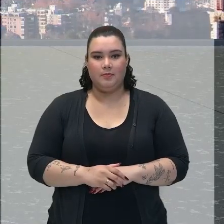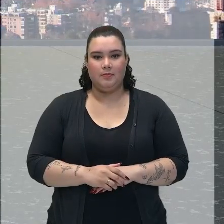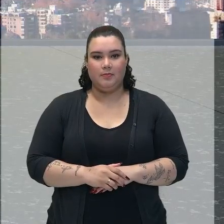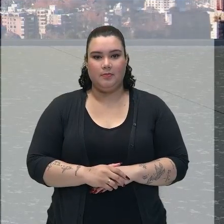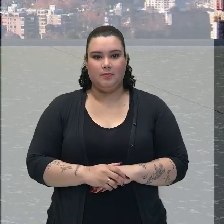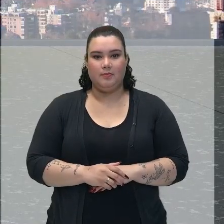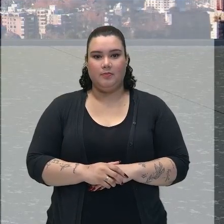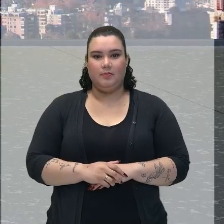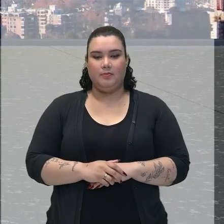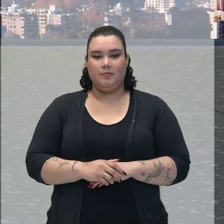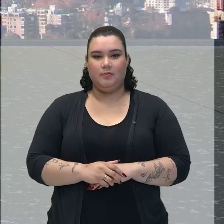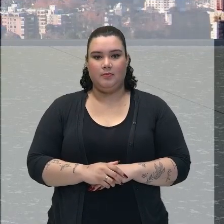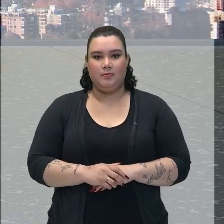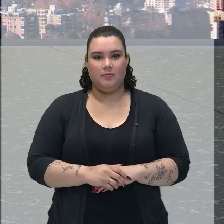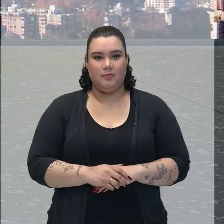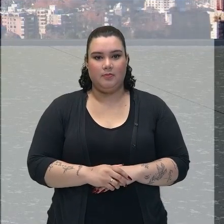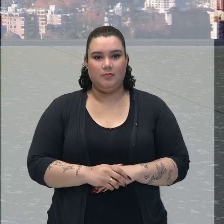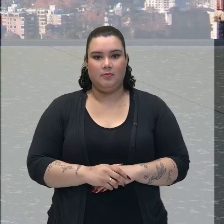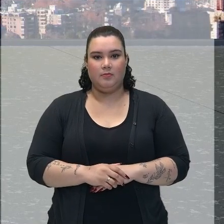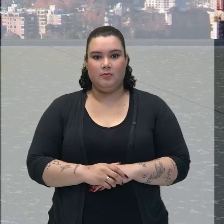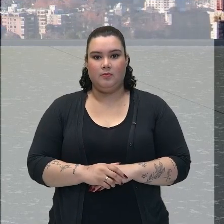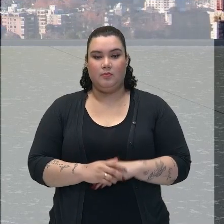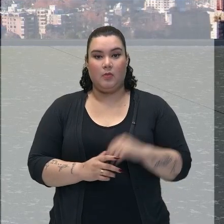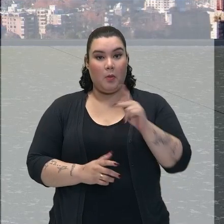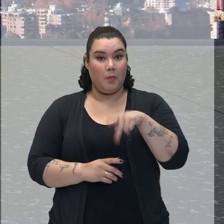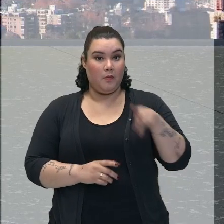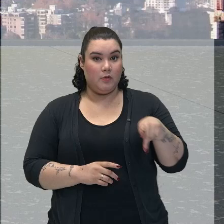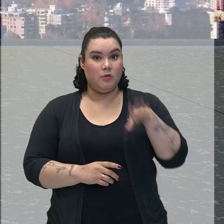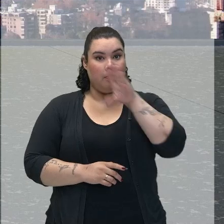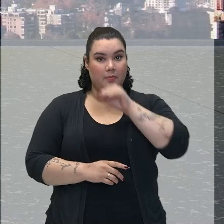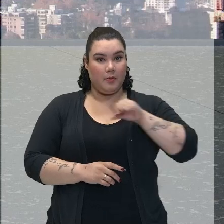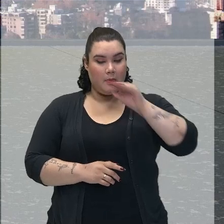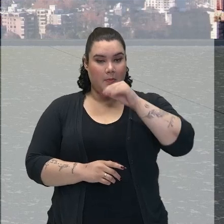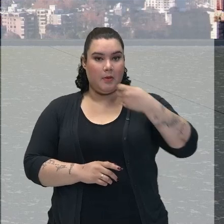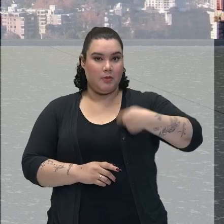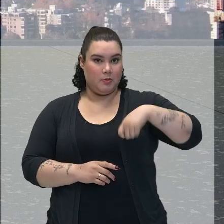Que lindo lugar, preciosíssimo,